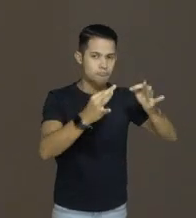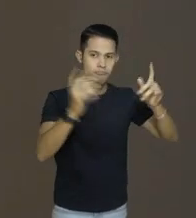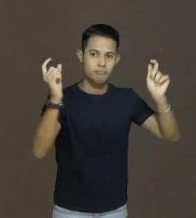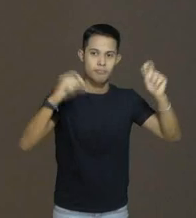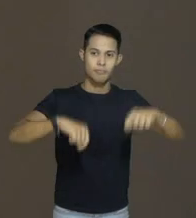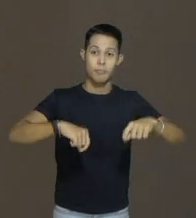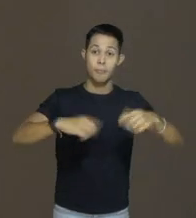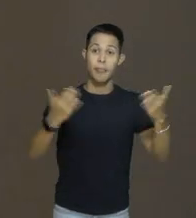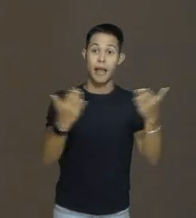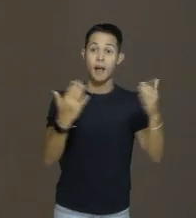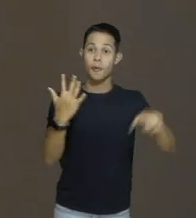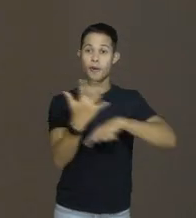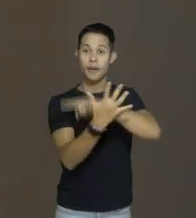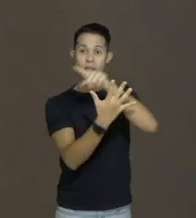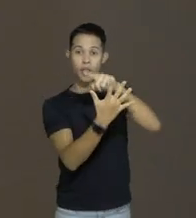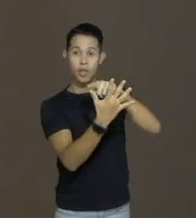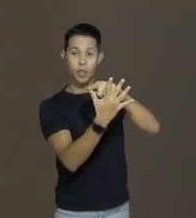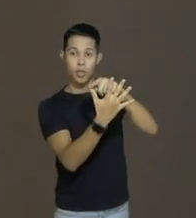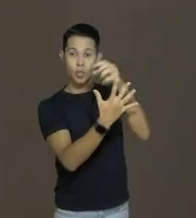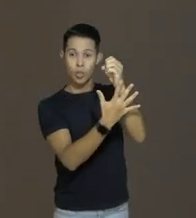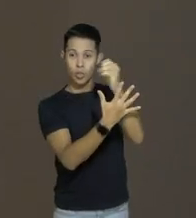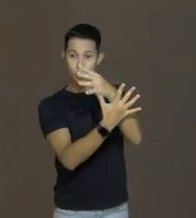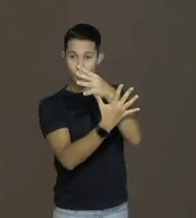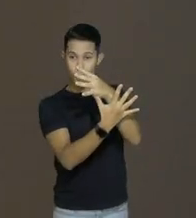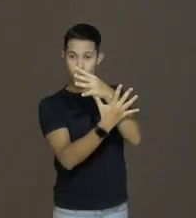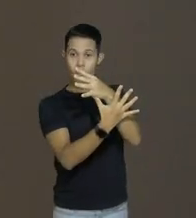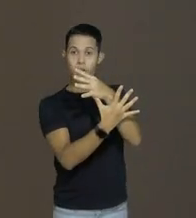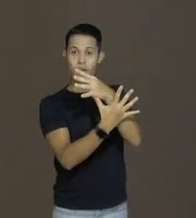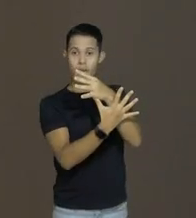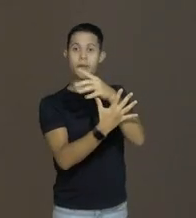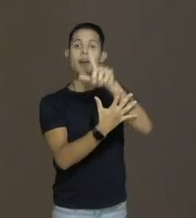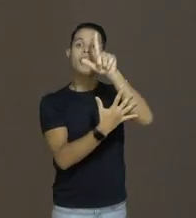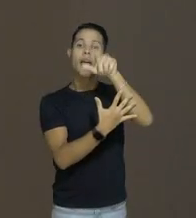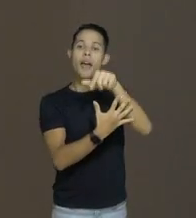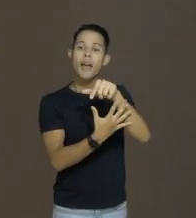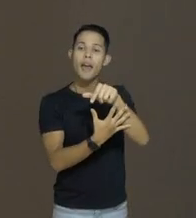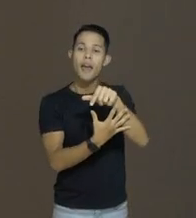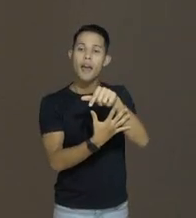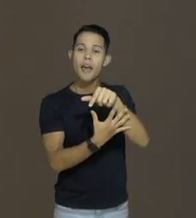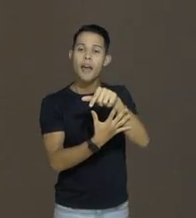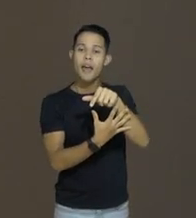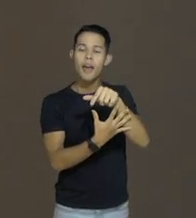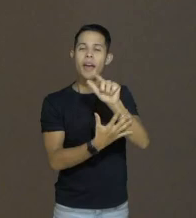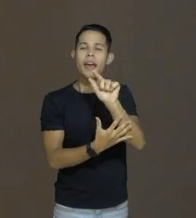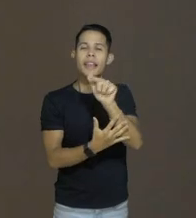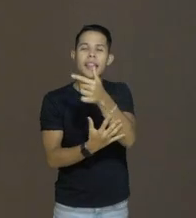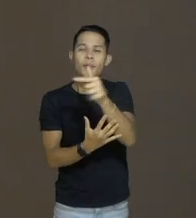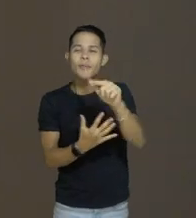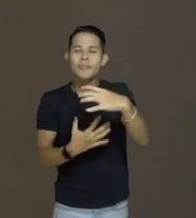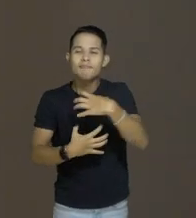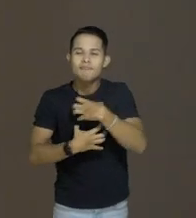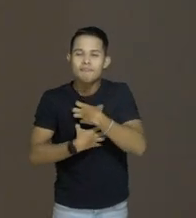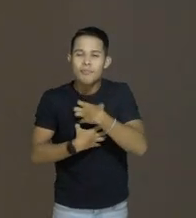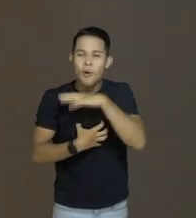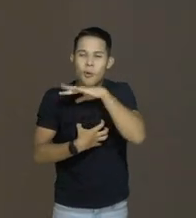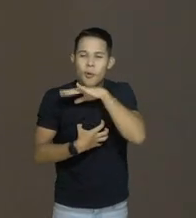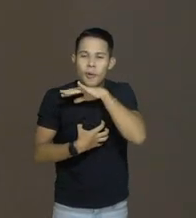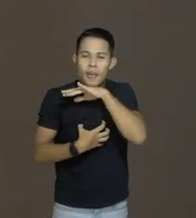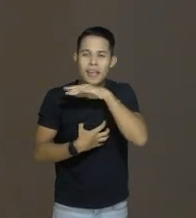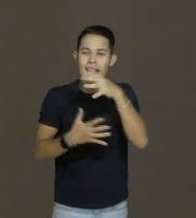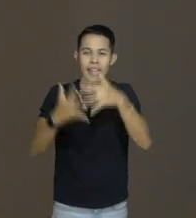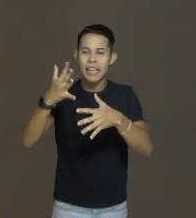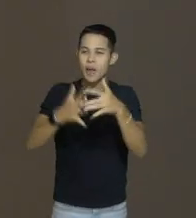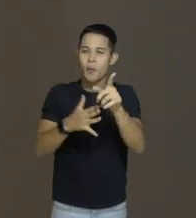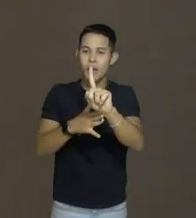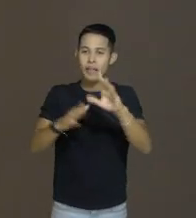agora que ela não é um estimulante, mas é considerado, mas é ela não tem efeito colateral para autista, e é muito também